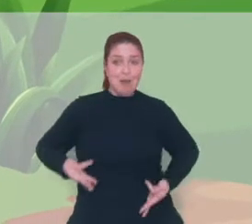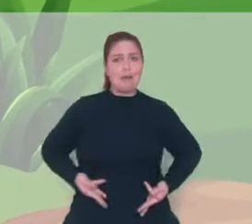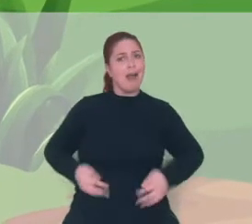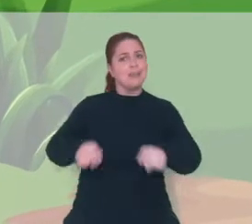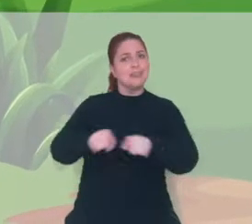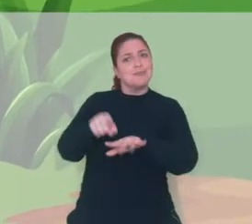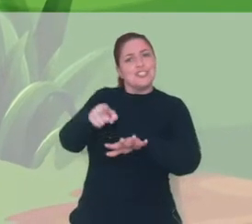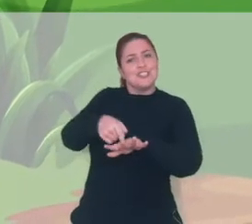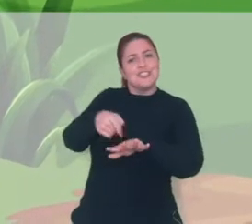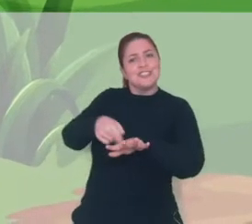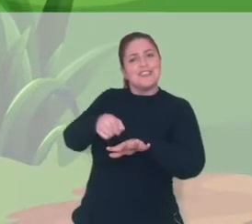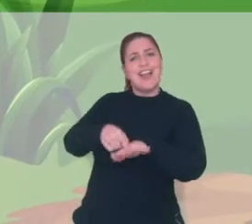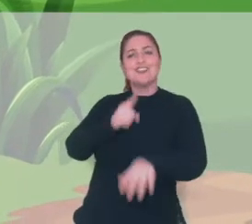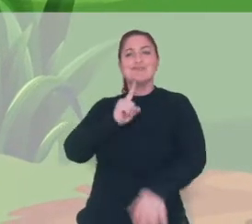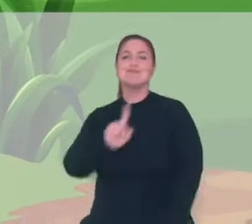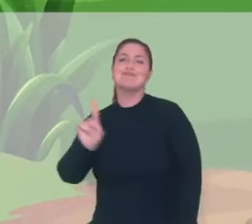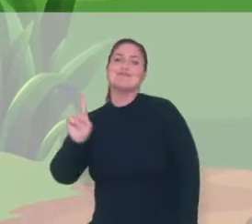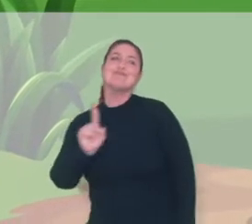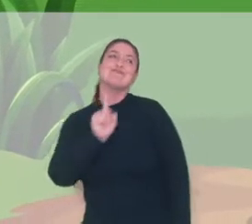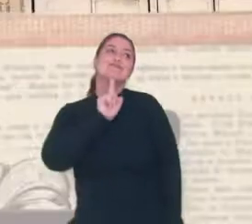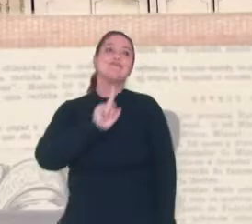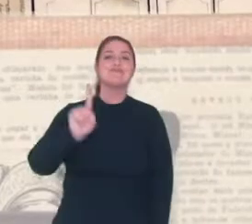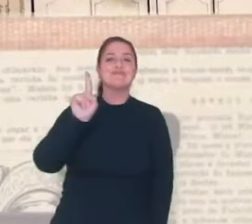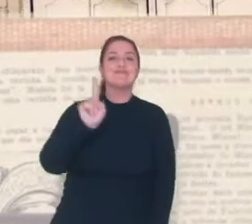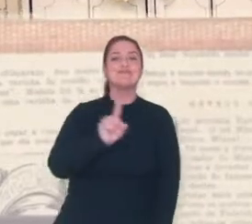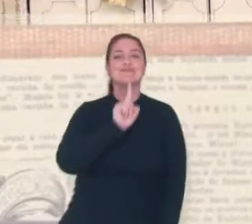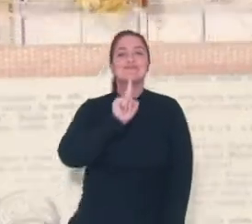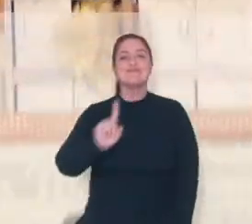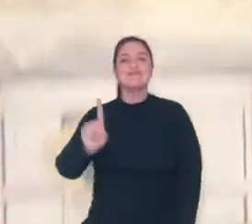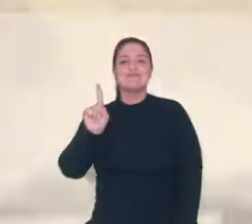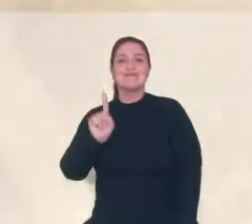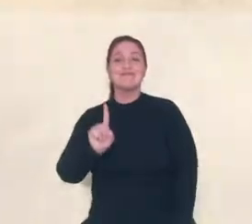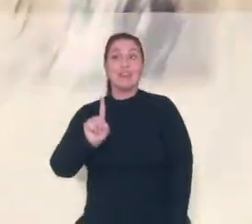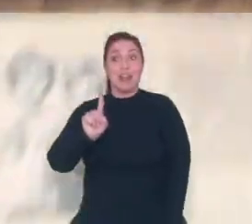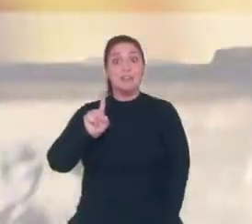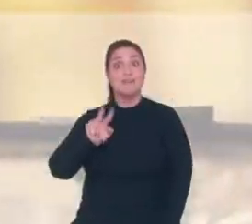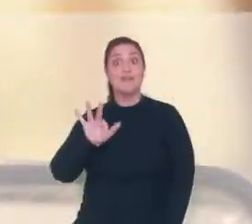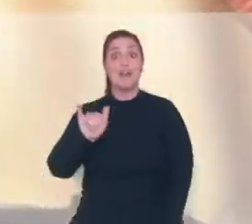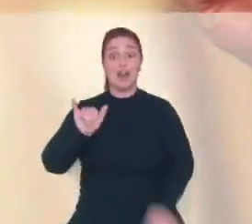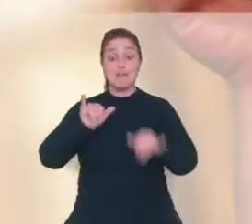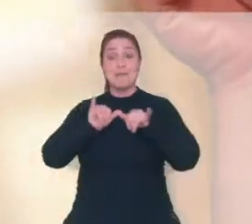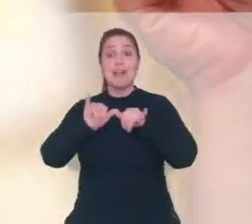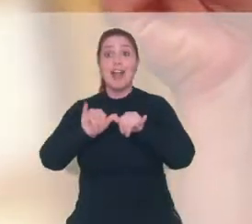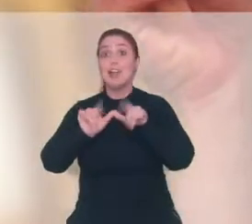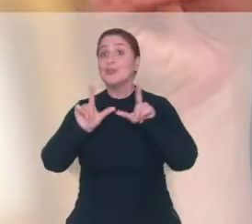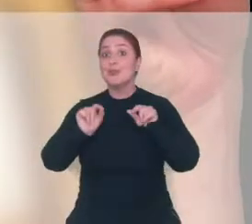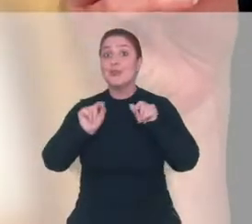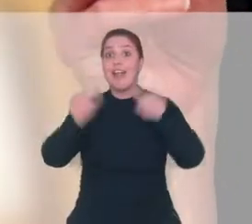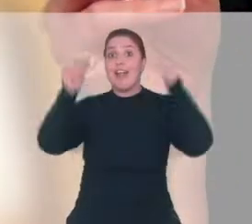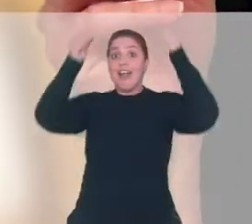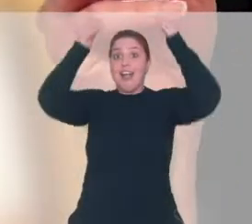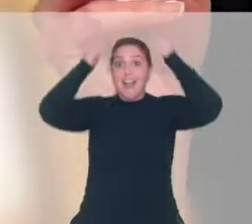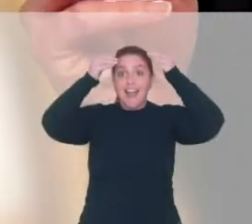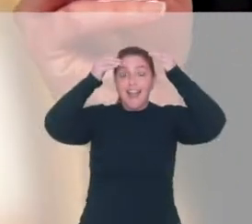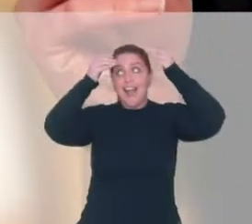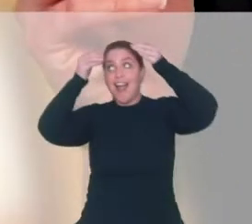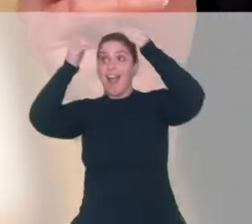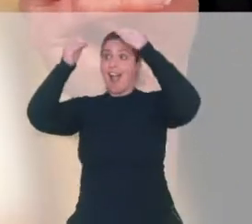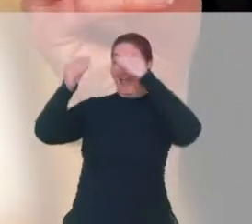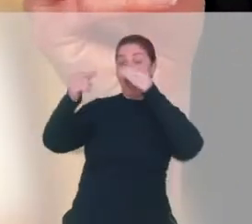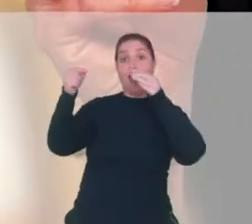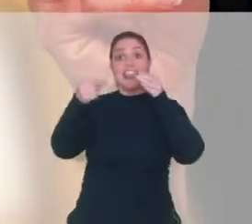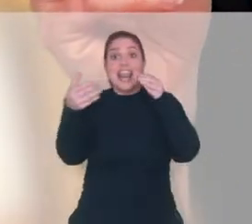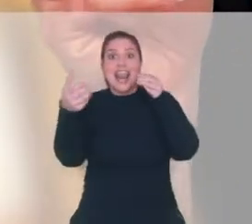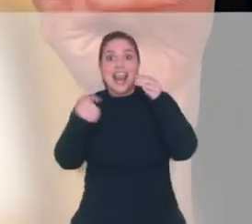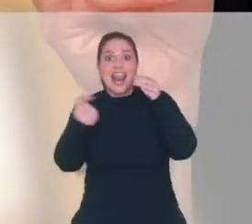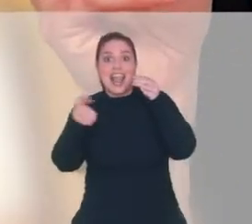bezerro, caminhava rumo ao mercado. Ela levava o primeiro leite da sua vaquinha